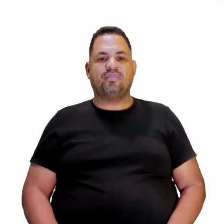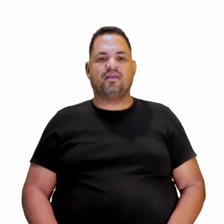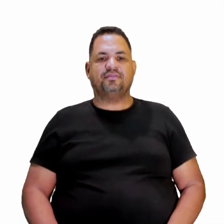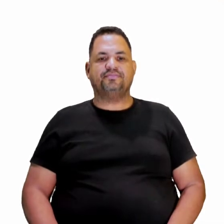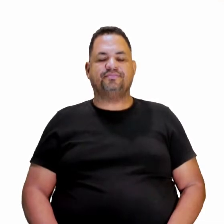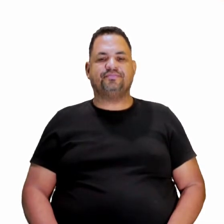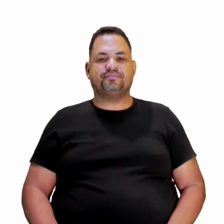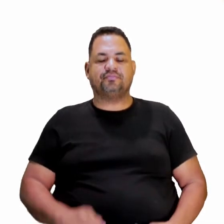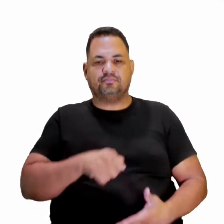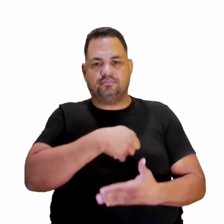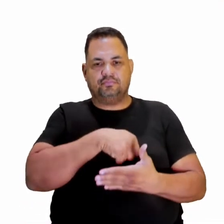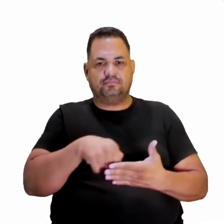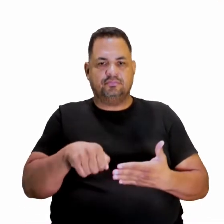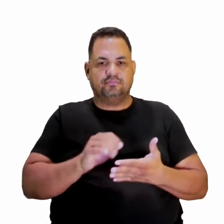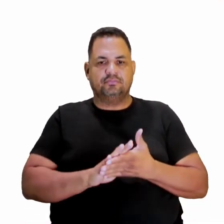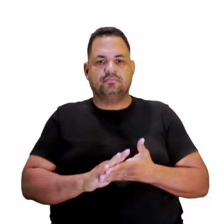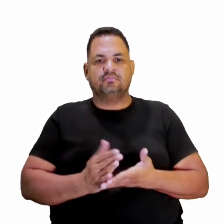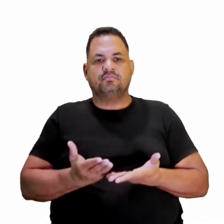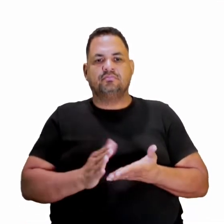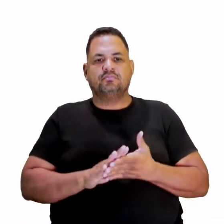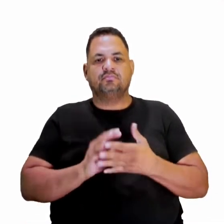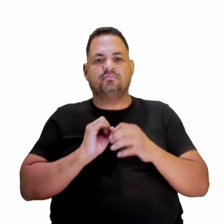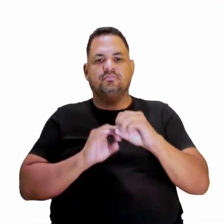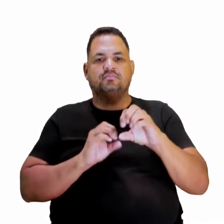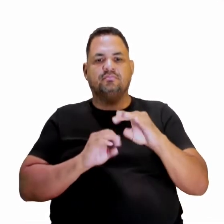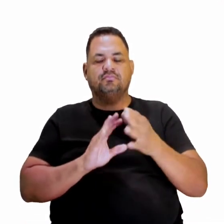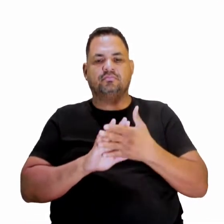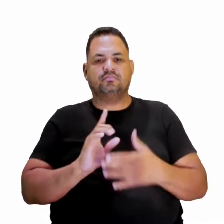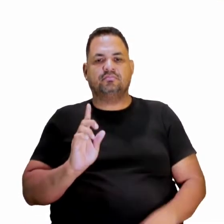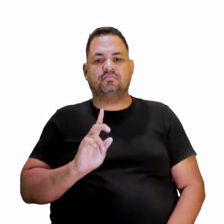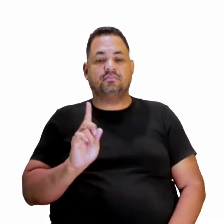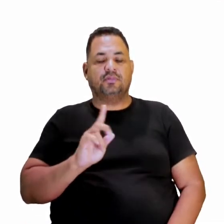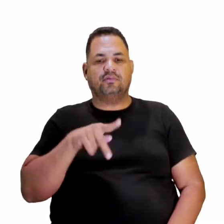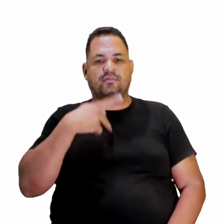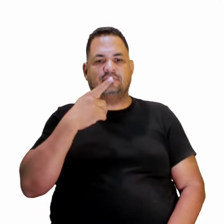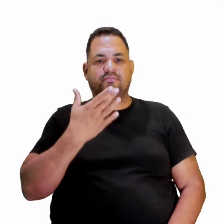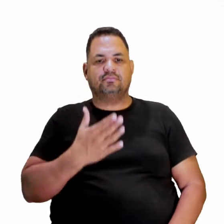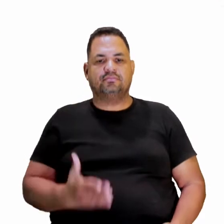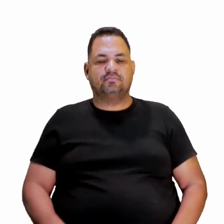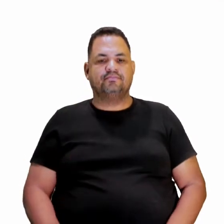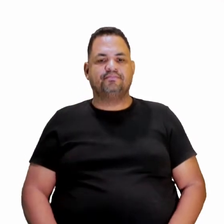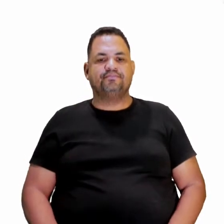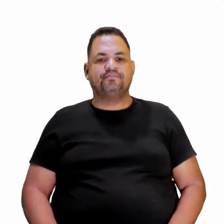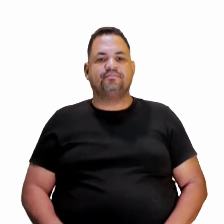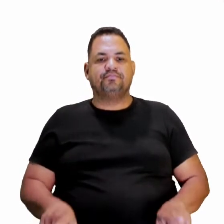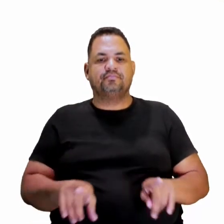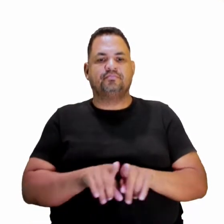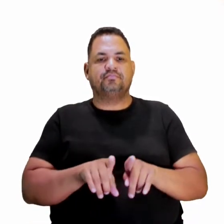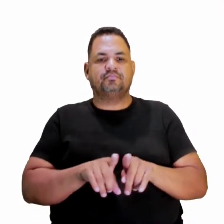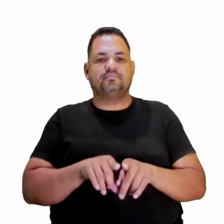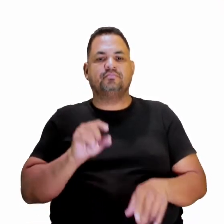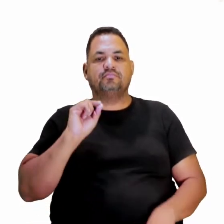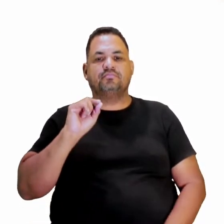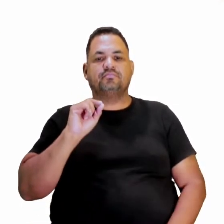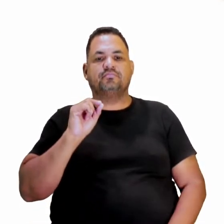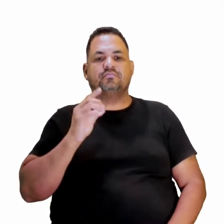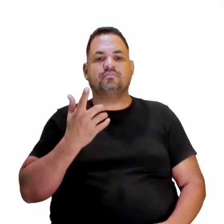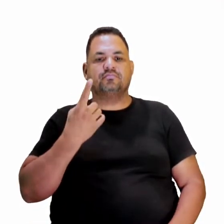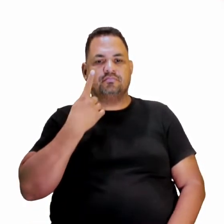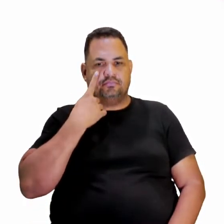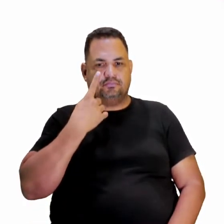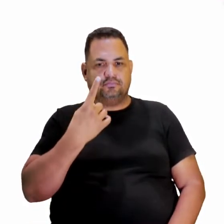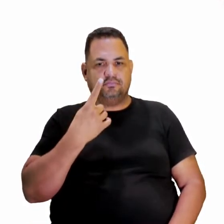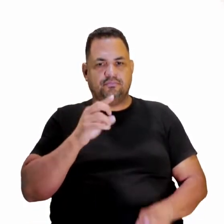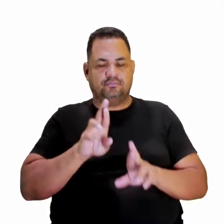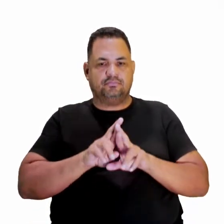que vocês notem uma coisa, que eu passei a aula toda e não comentei, porque não teve oportunidade também. O que vocês estão notando aqui